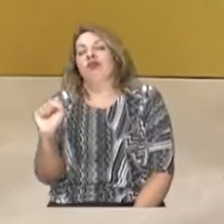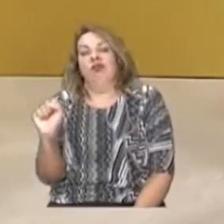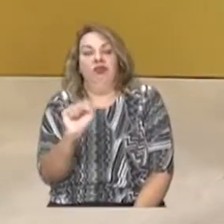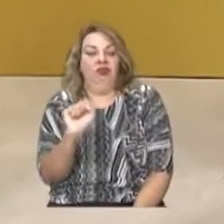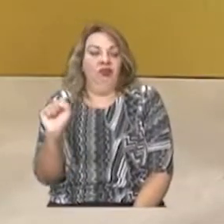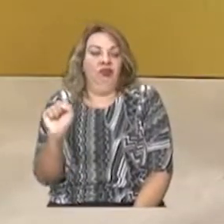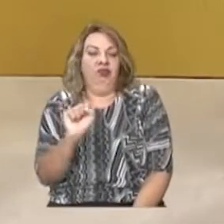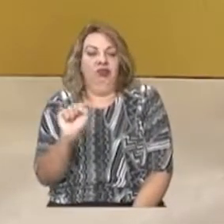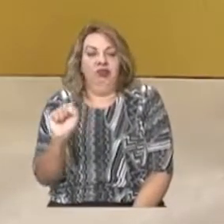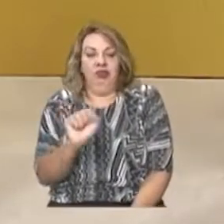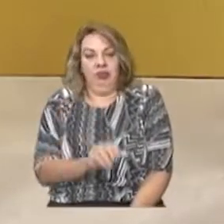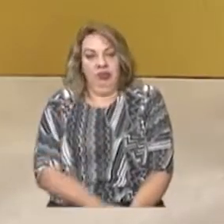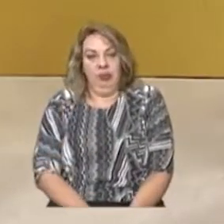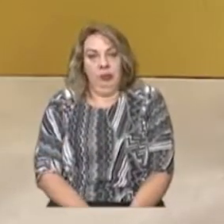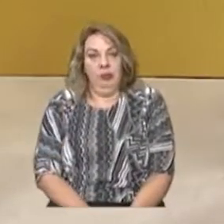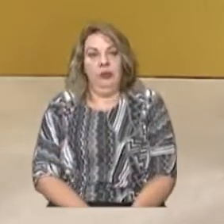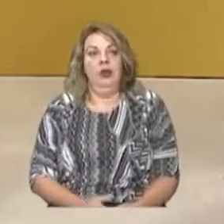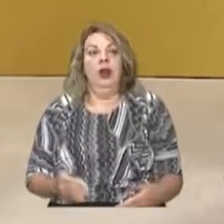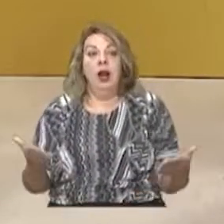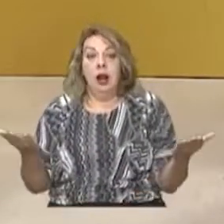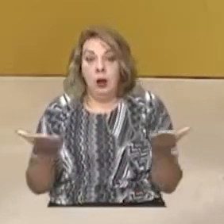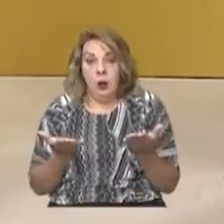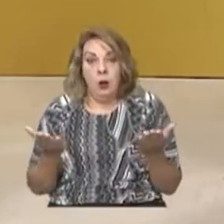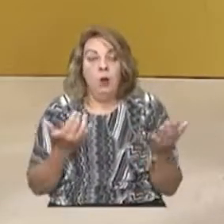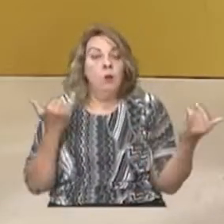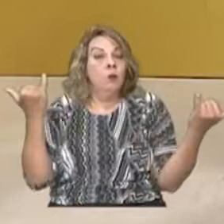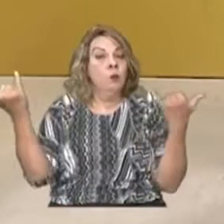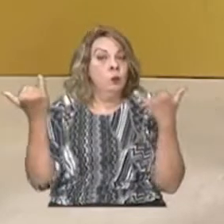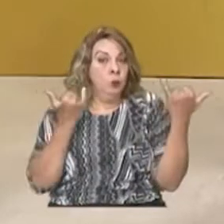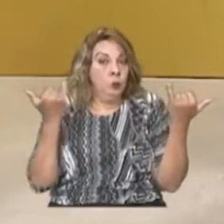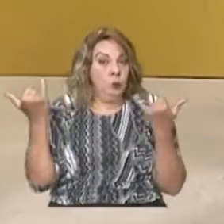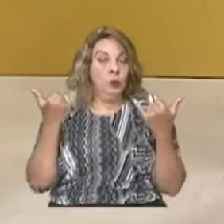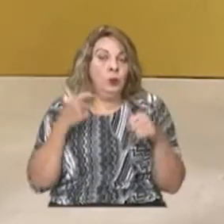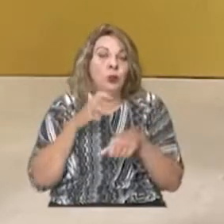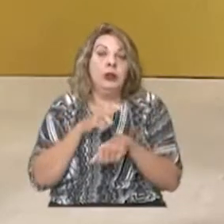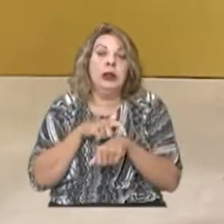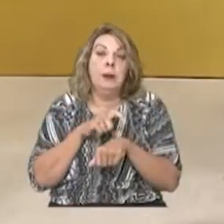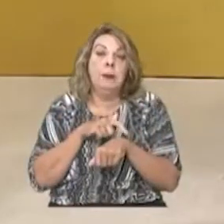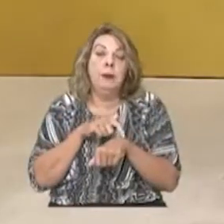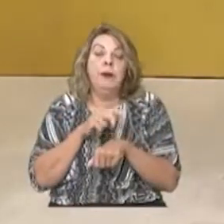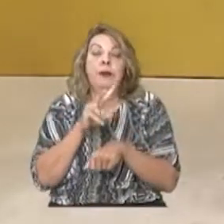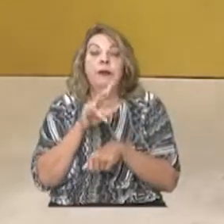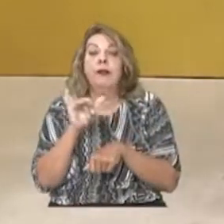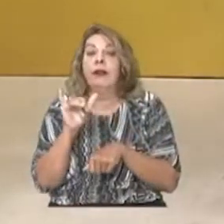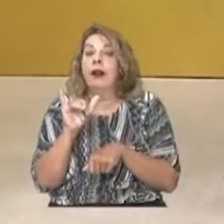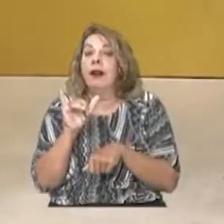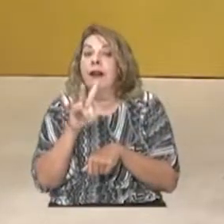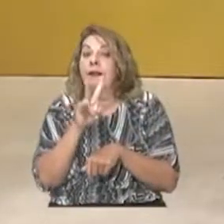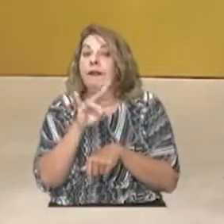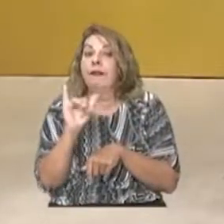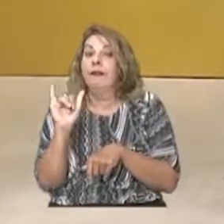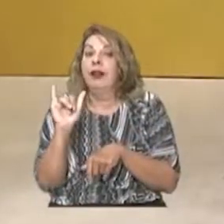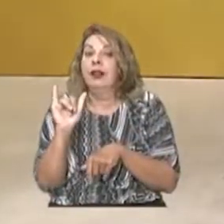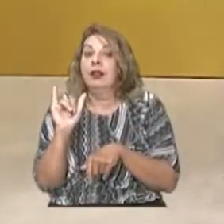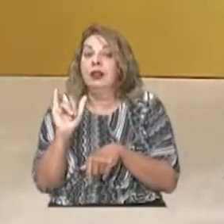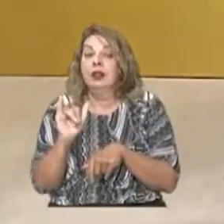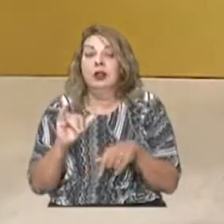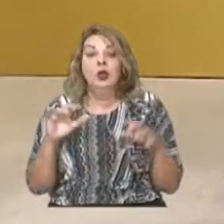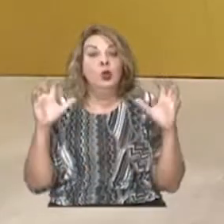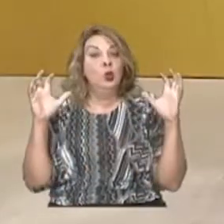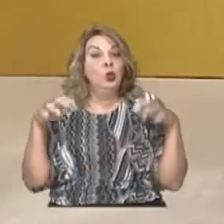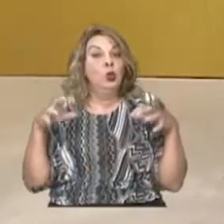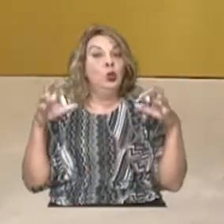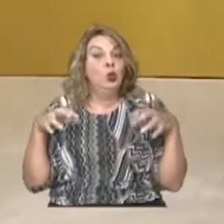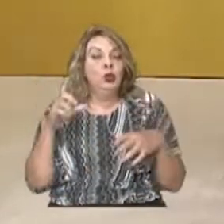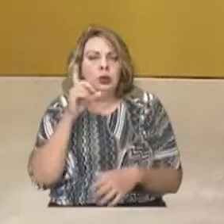Caju Cap informa. Atenção, acabei de receber o boletim meteorológico aqui no meu celular. Sim. É previsão de chuva forte no próximo